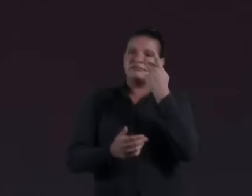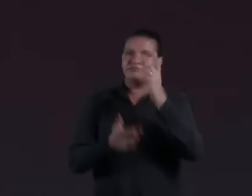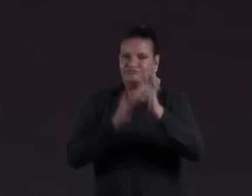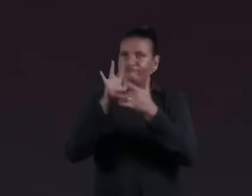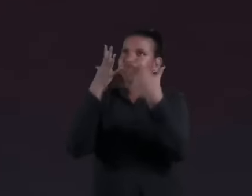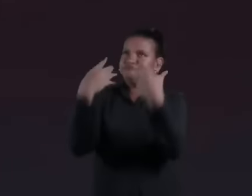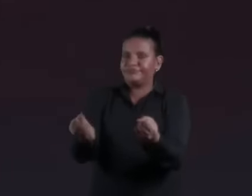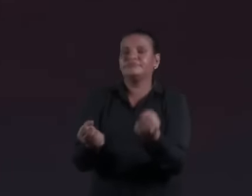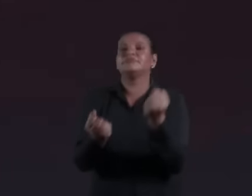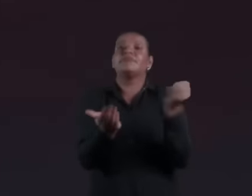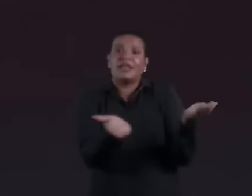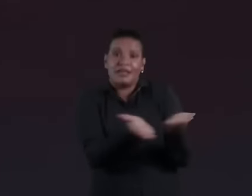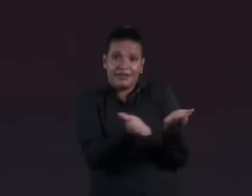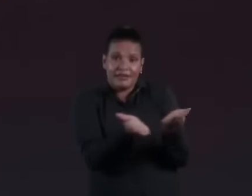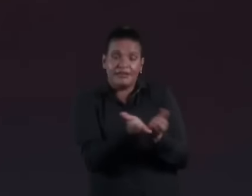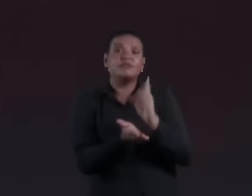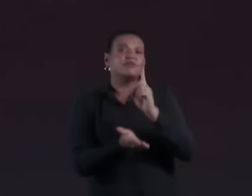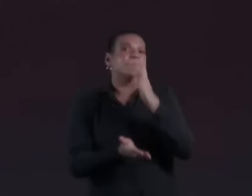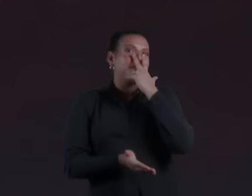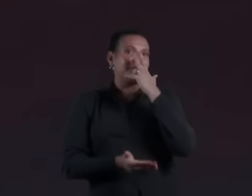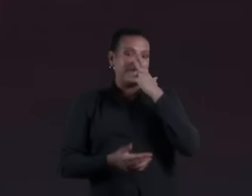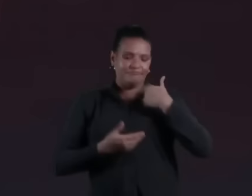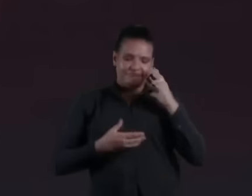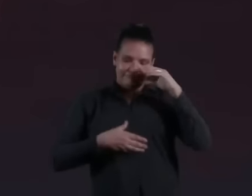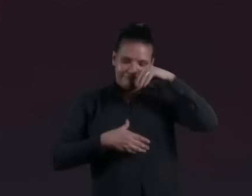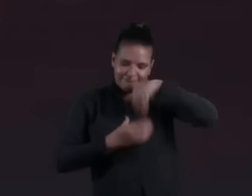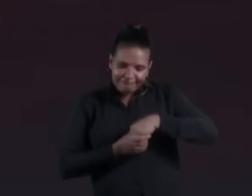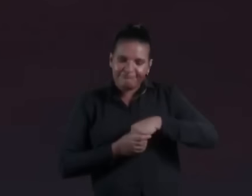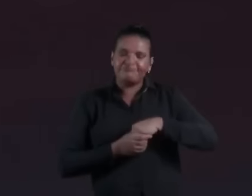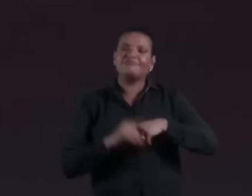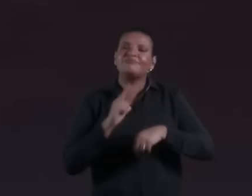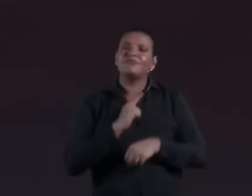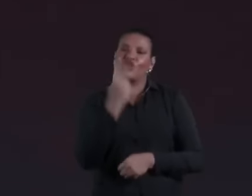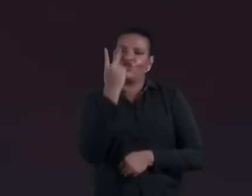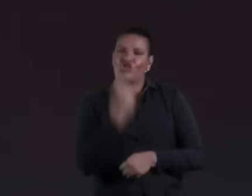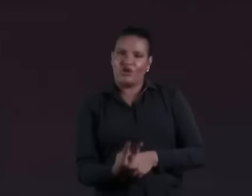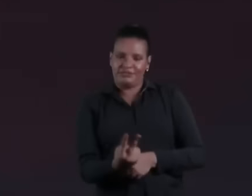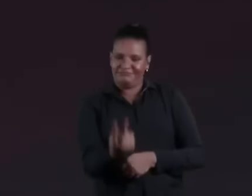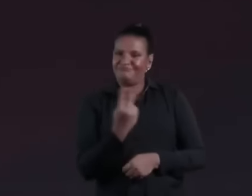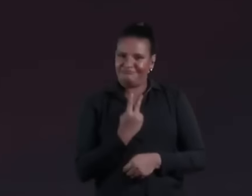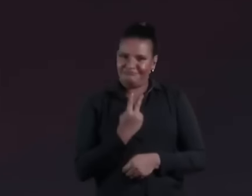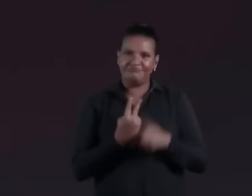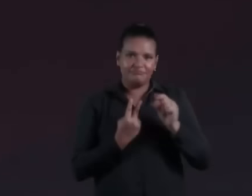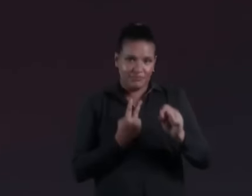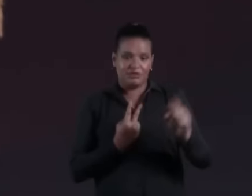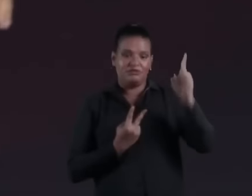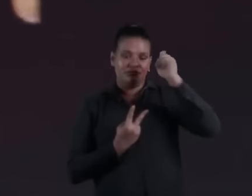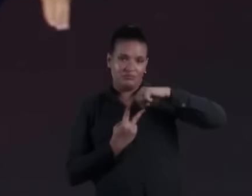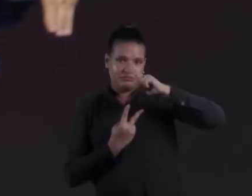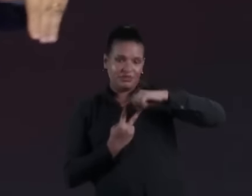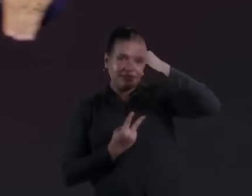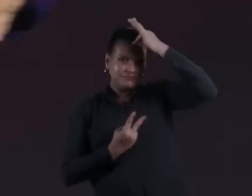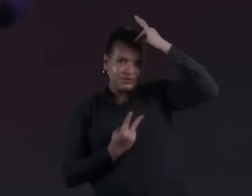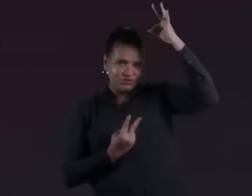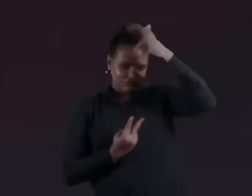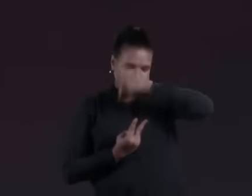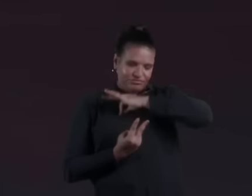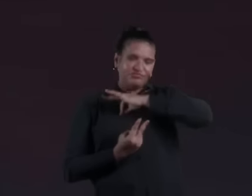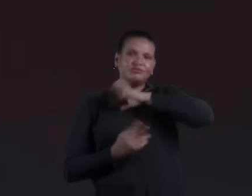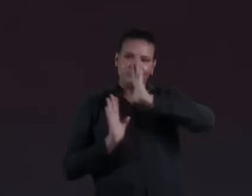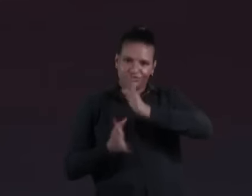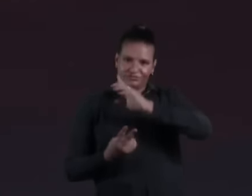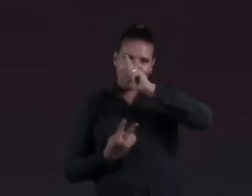só porque agora o espírito santo habita em nós nós nascemos de novo e Recebemos a natureza de